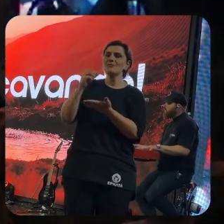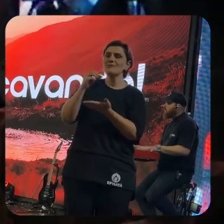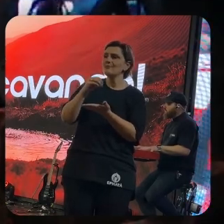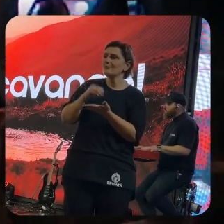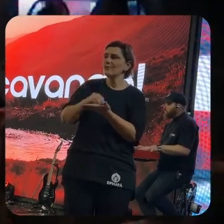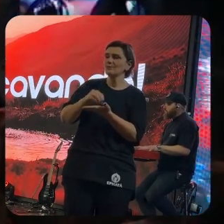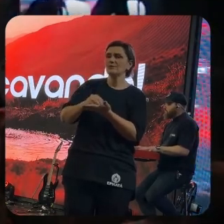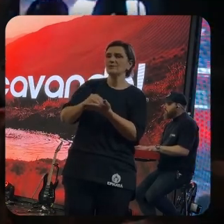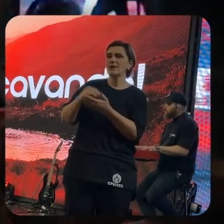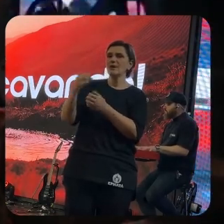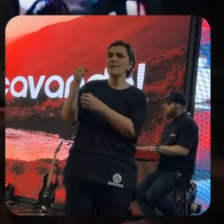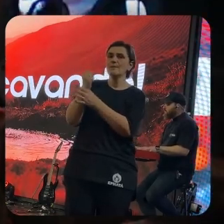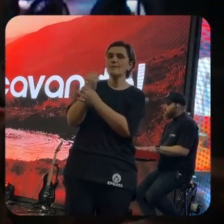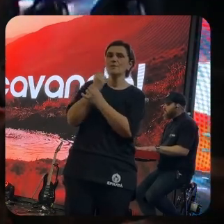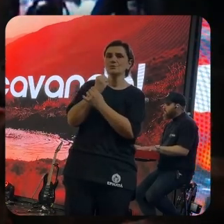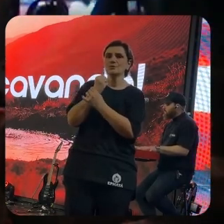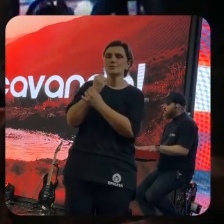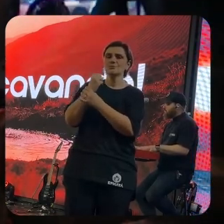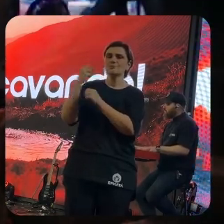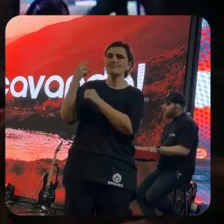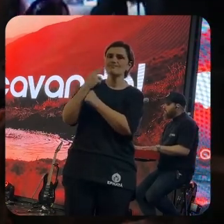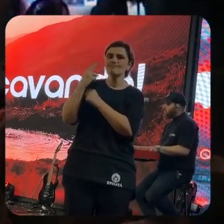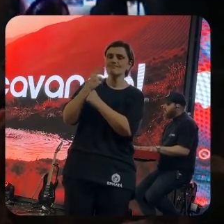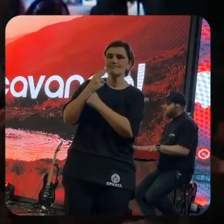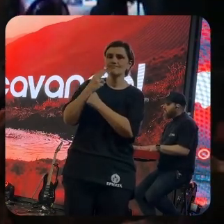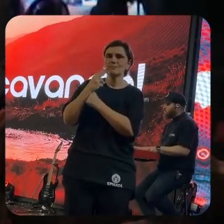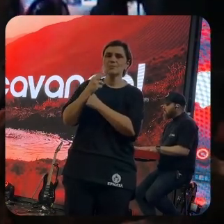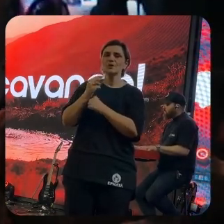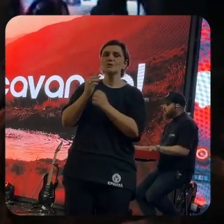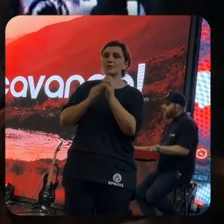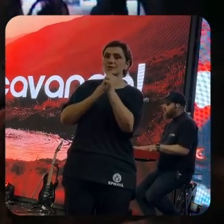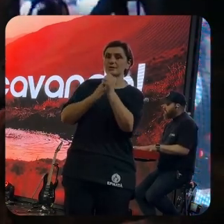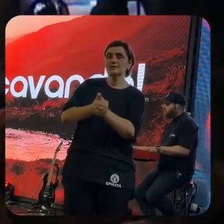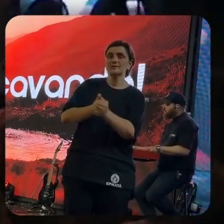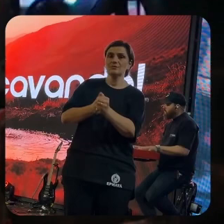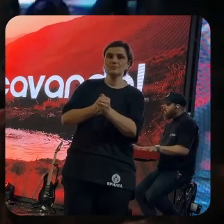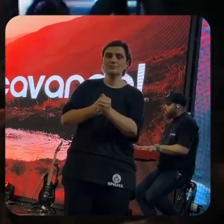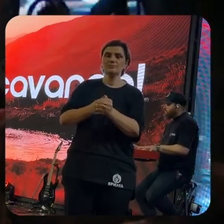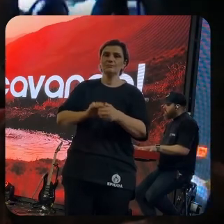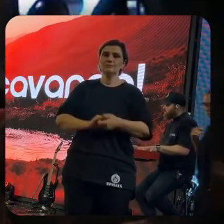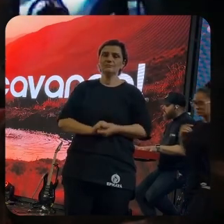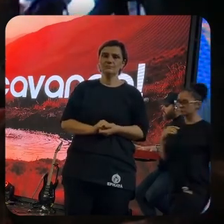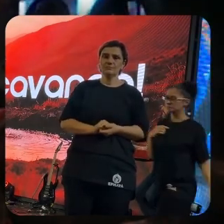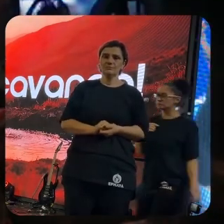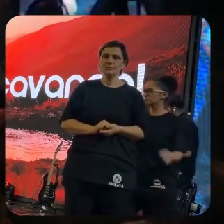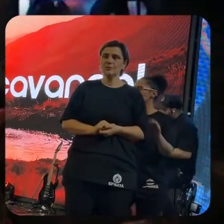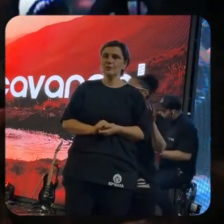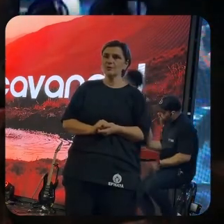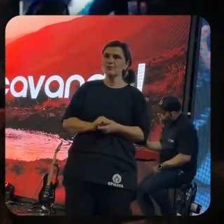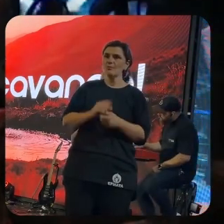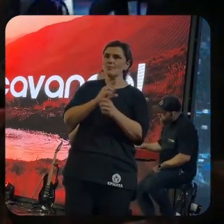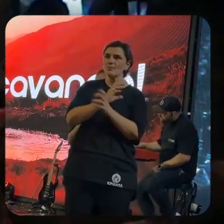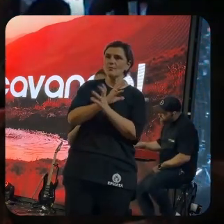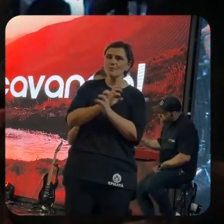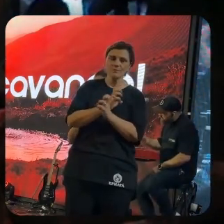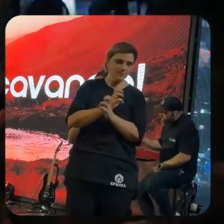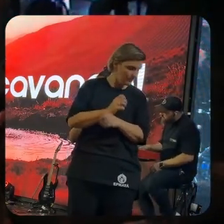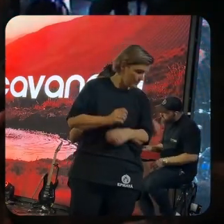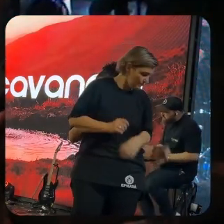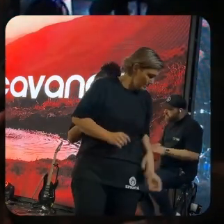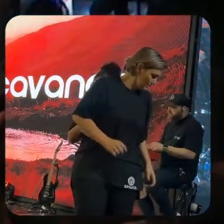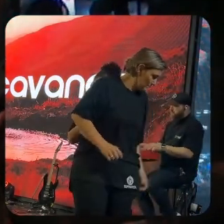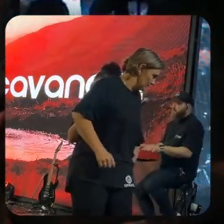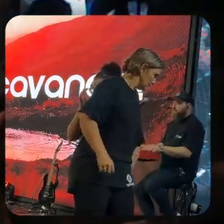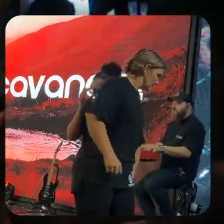No deserto em que você se encontra, nunca vai faltar direção. no deserto em que você